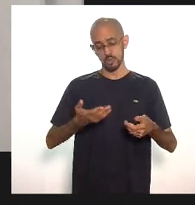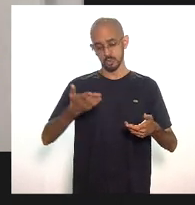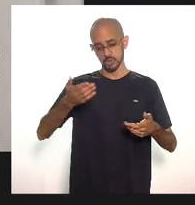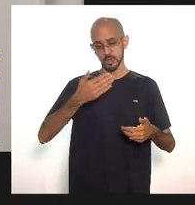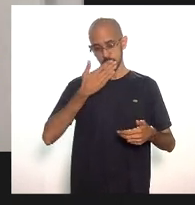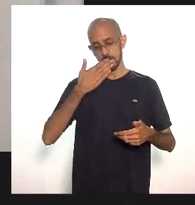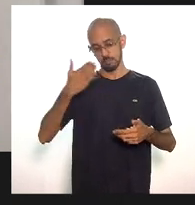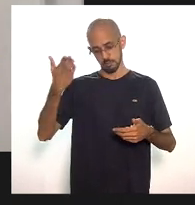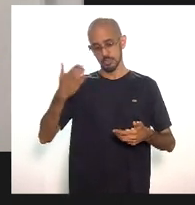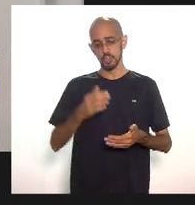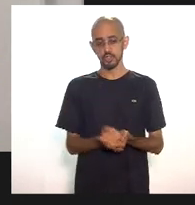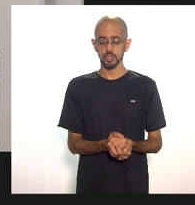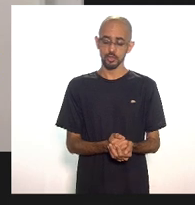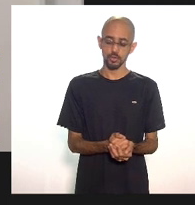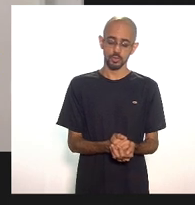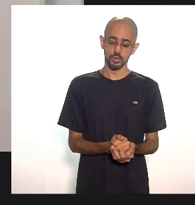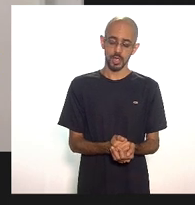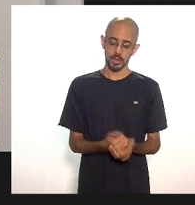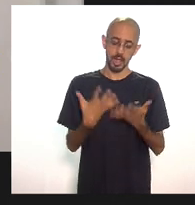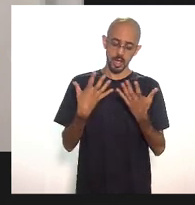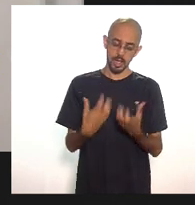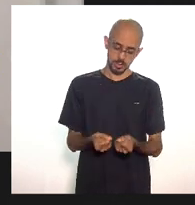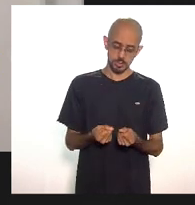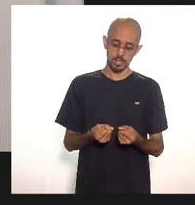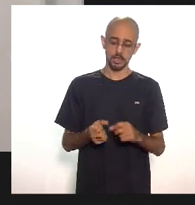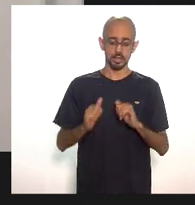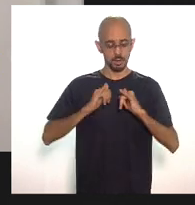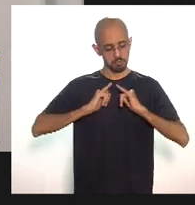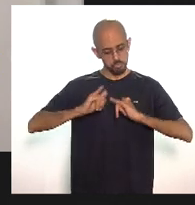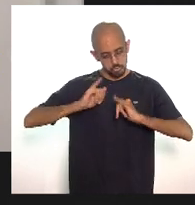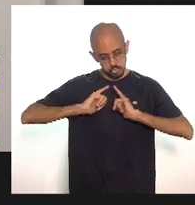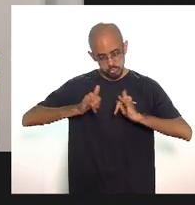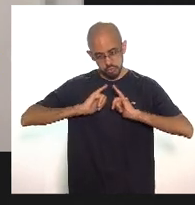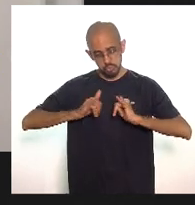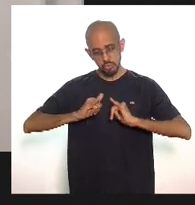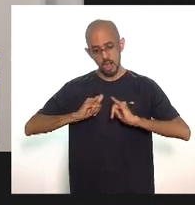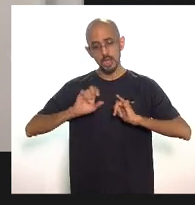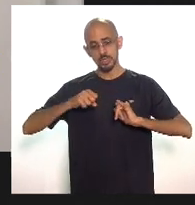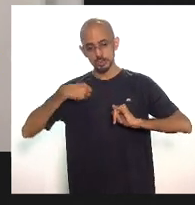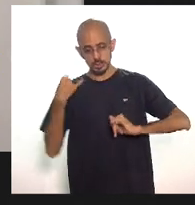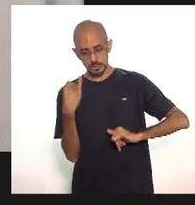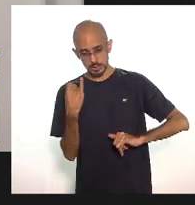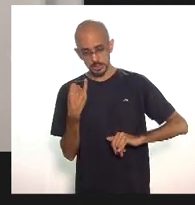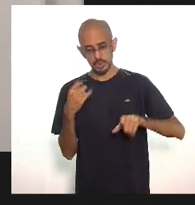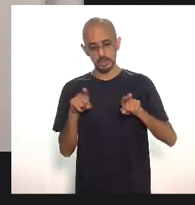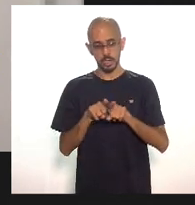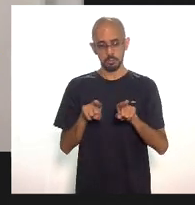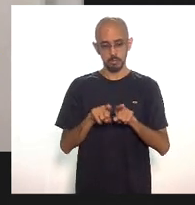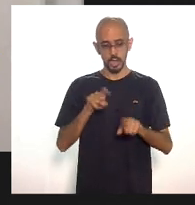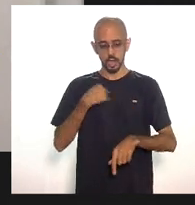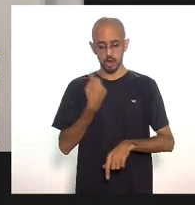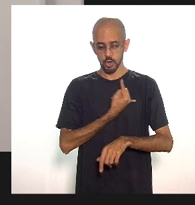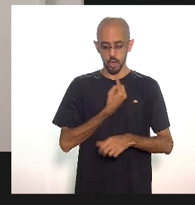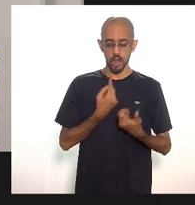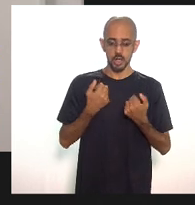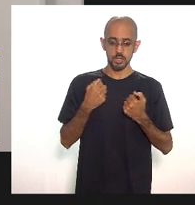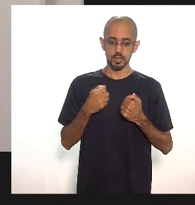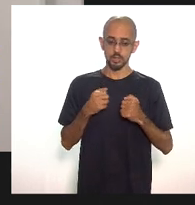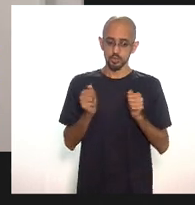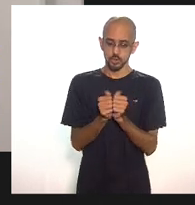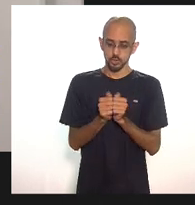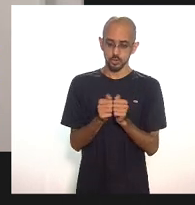se colocando à nossa disposição. Se nós podemos também, dentre essas